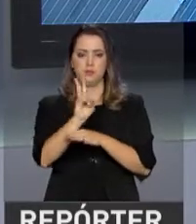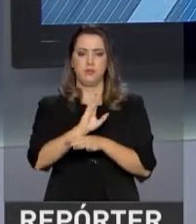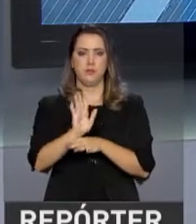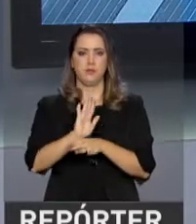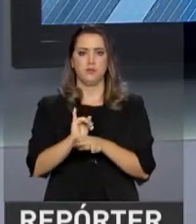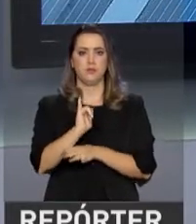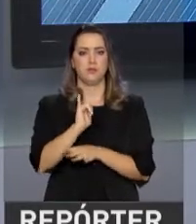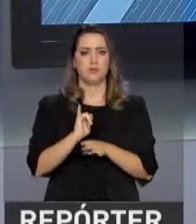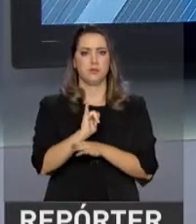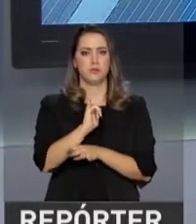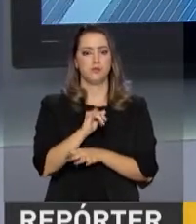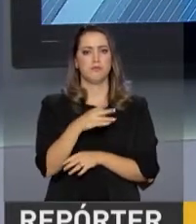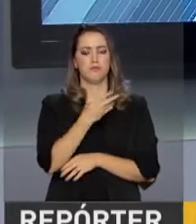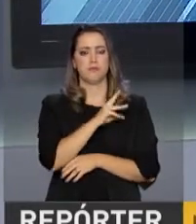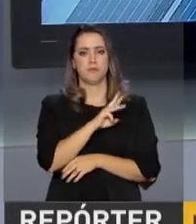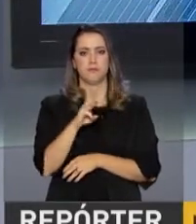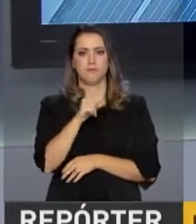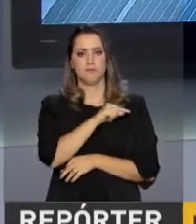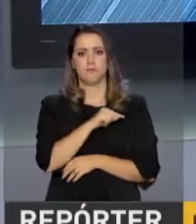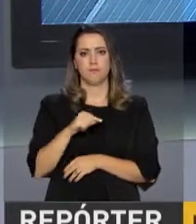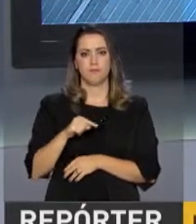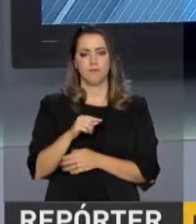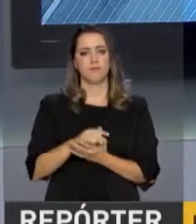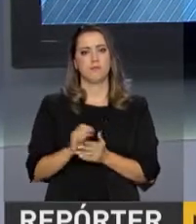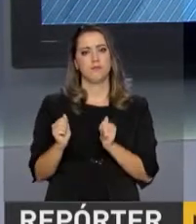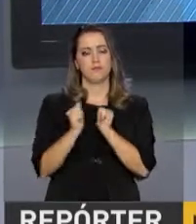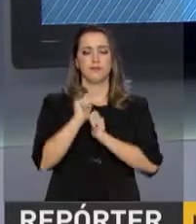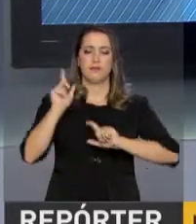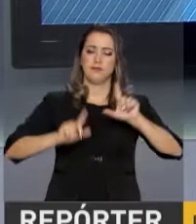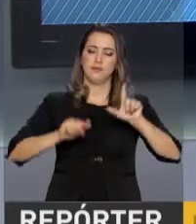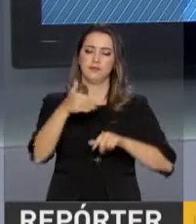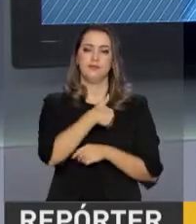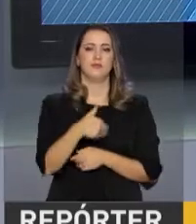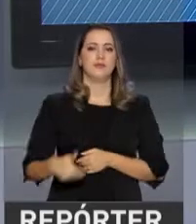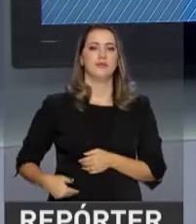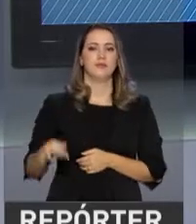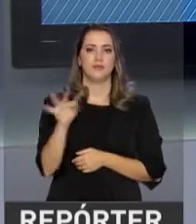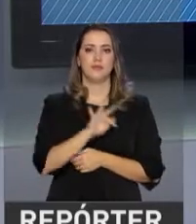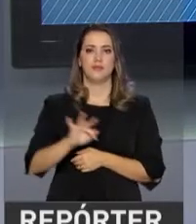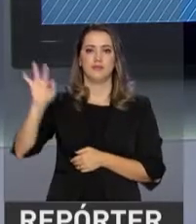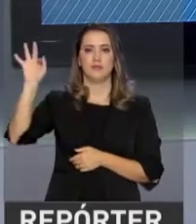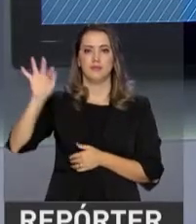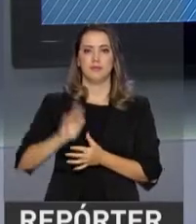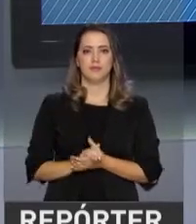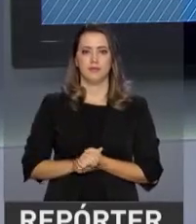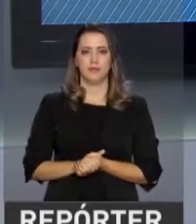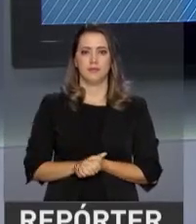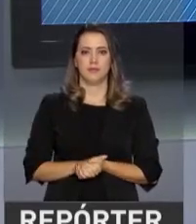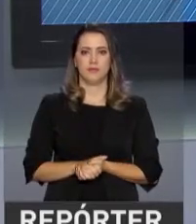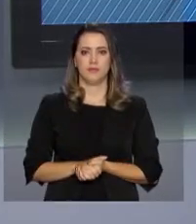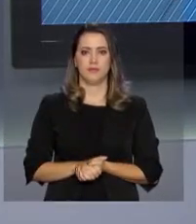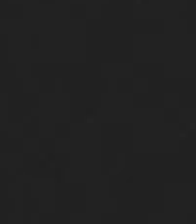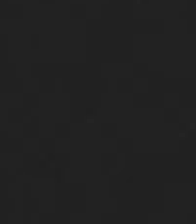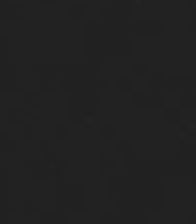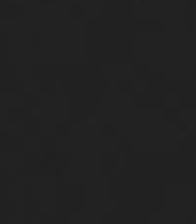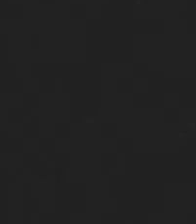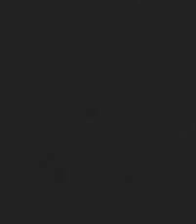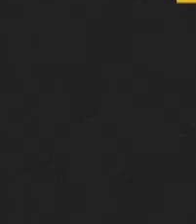rever as reportagens em nosso canal no YouTube. Continue com a gente aqui na NBR, a TV do Governo Federal.